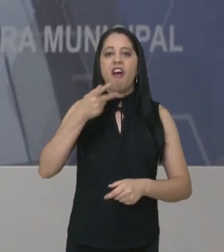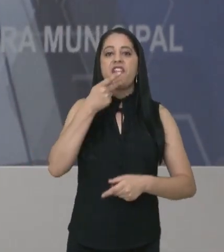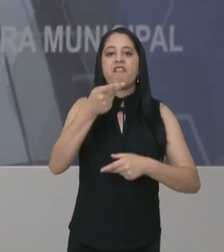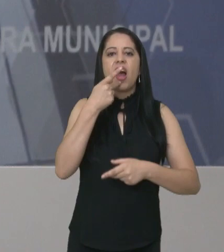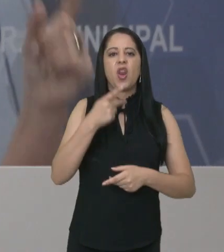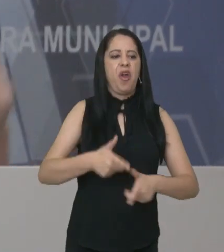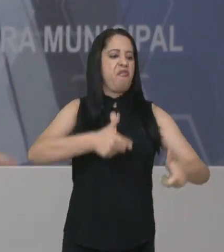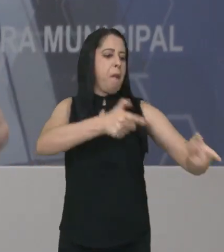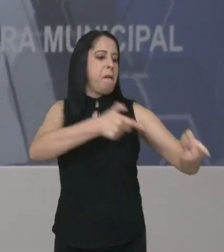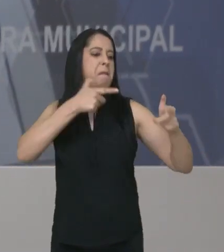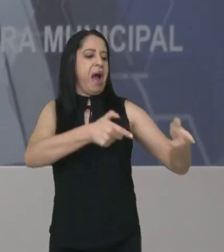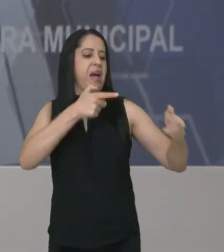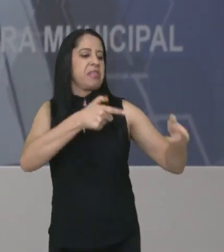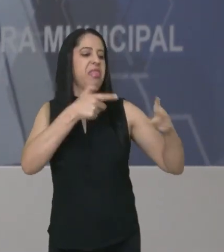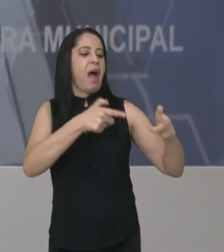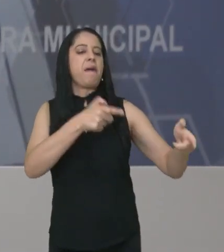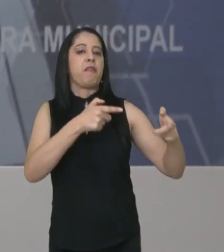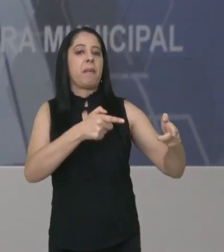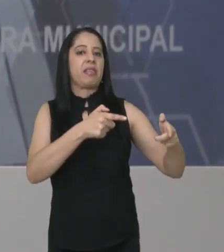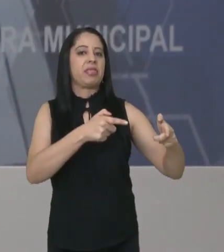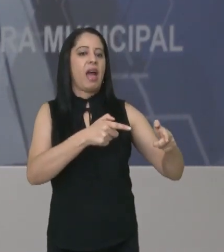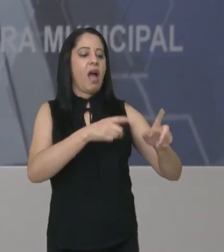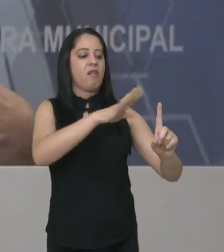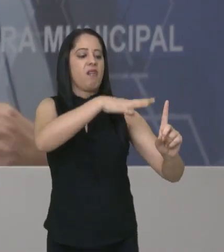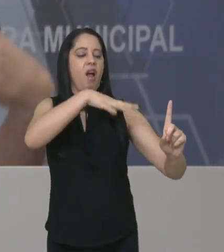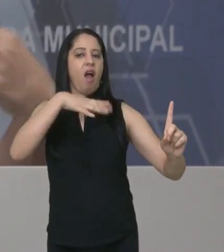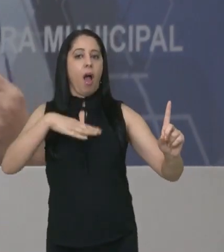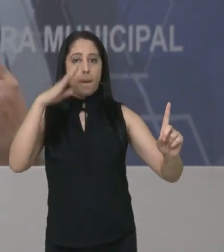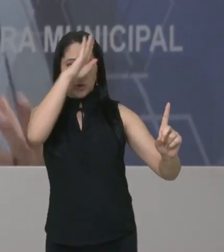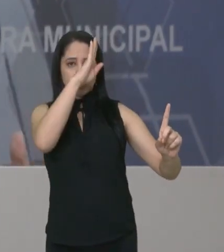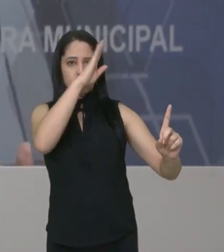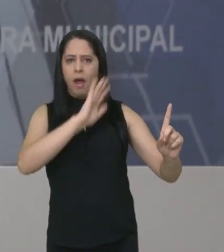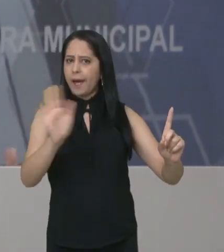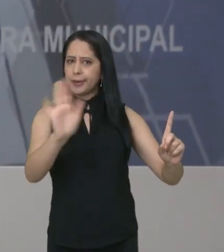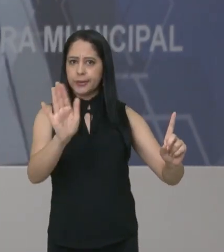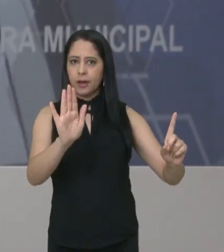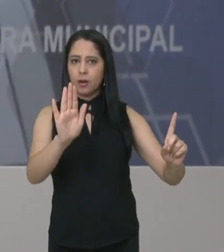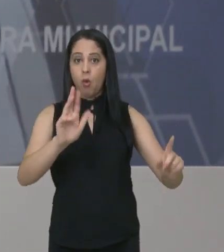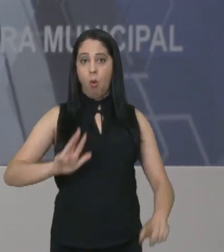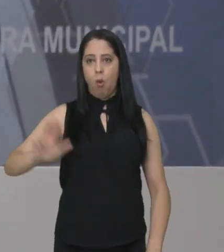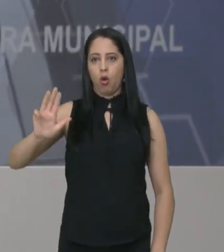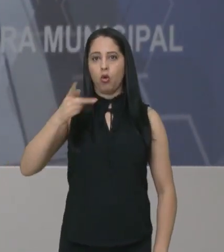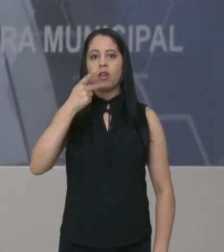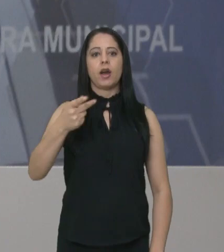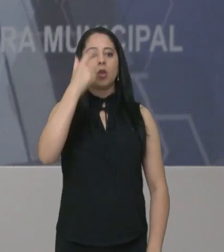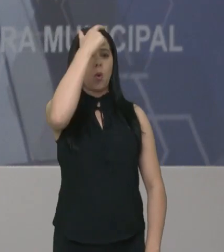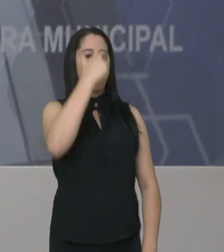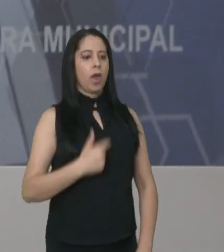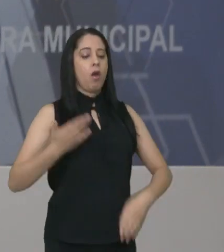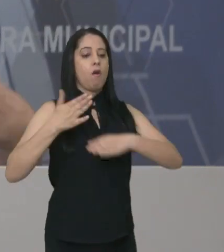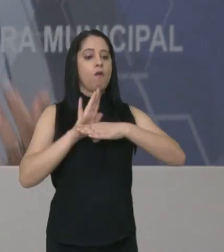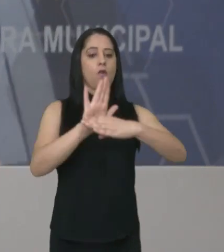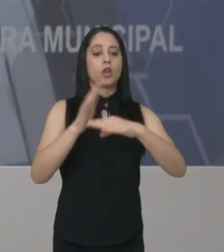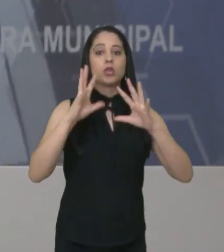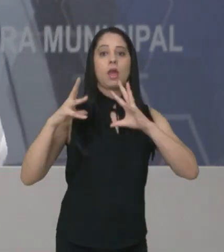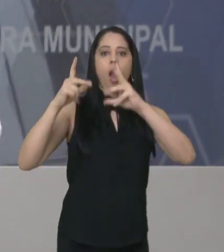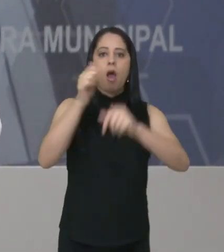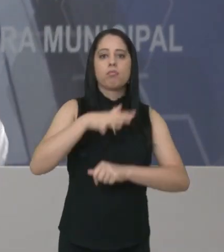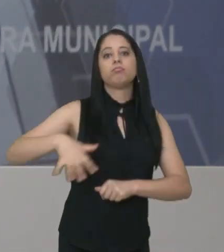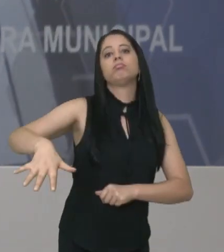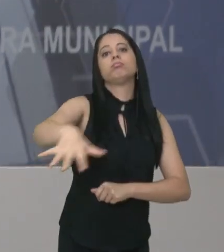Bolsonaro, ele disse que vai governar para todos. Por isso que hoje eu estou feliz. Eu estou feliz e com a